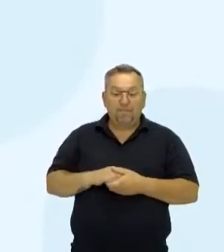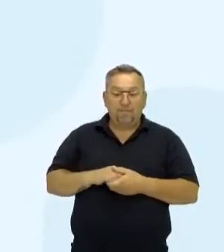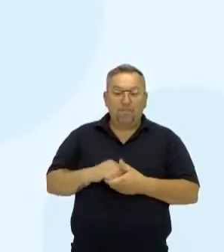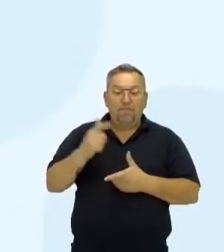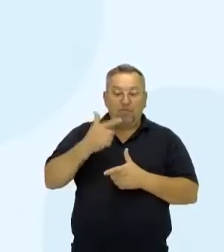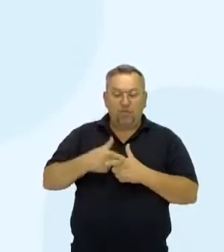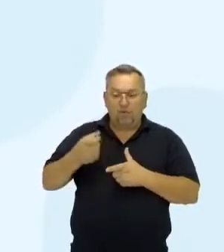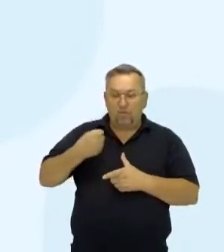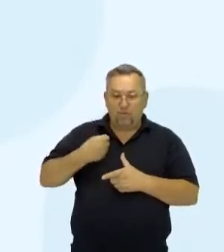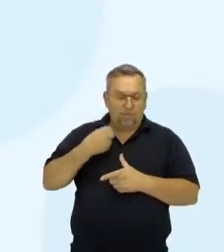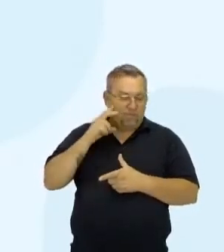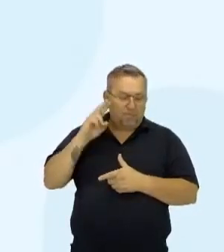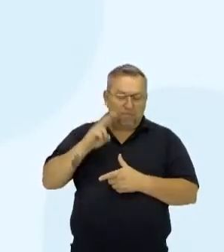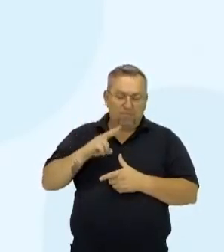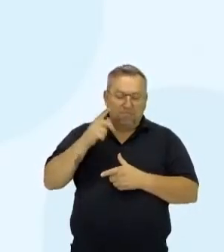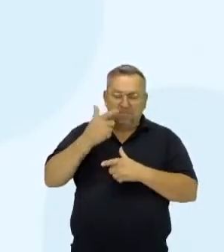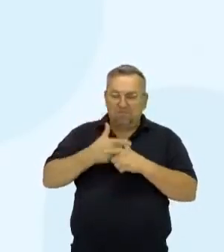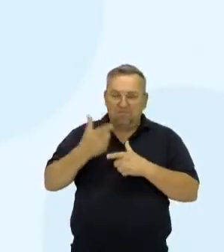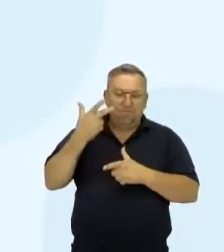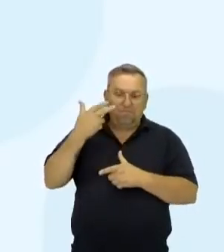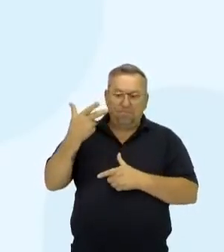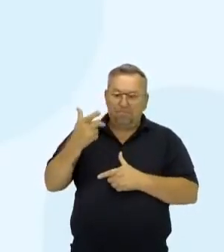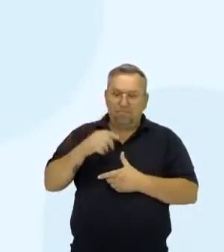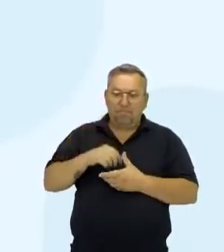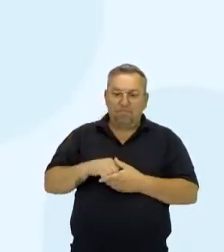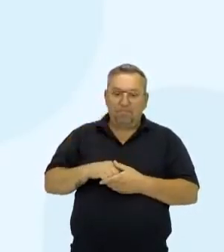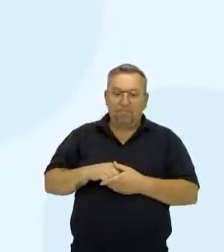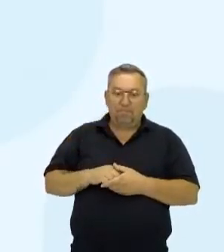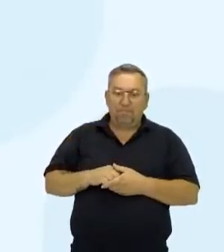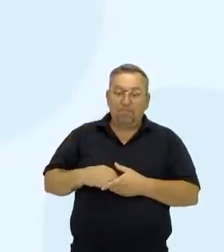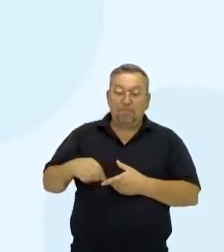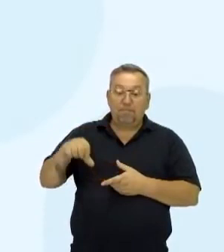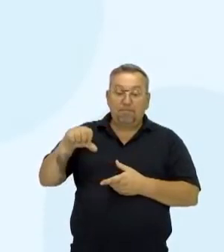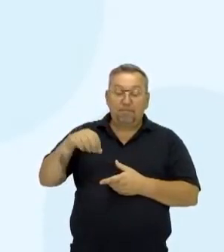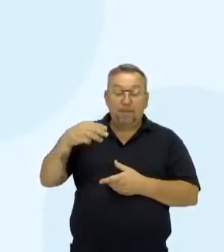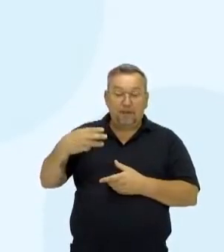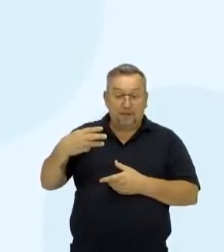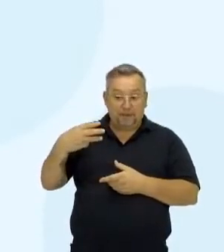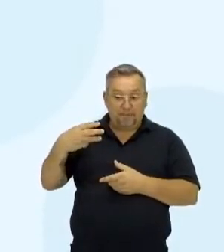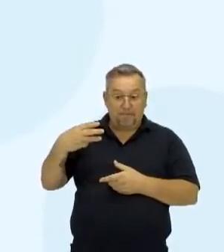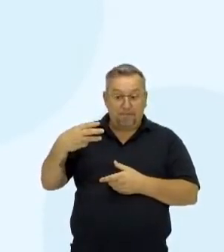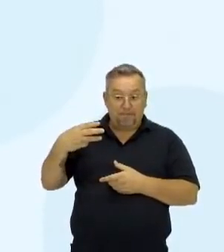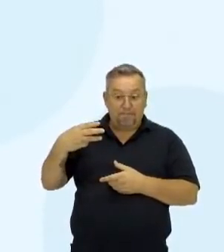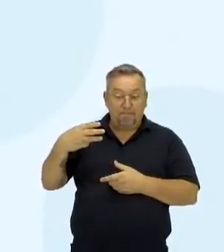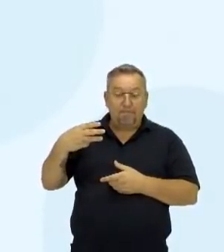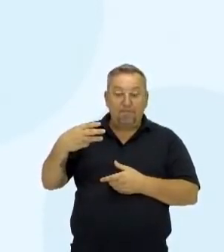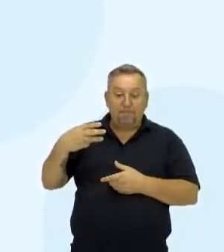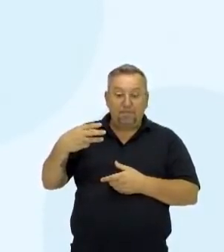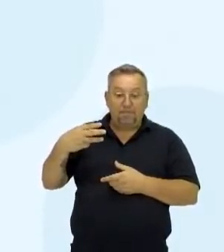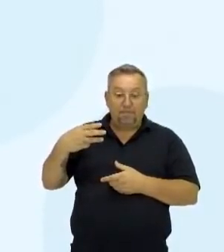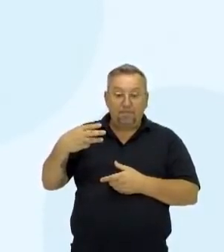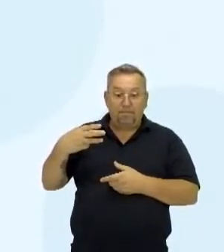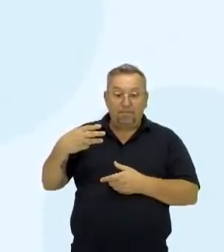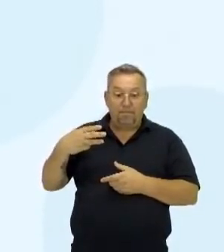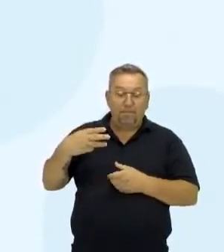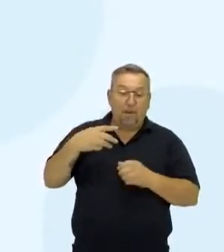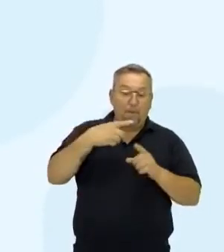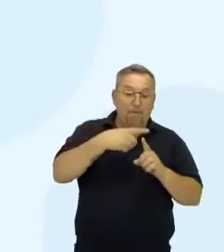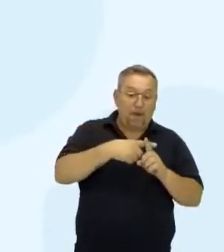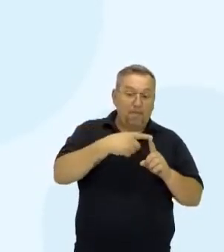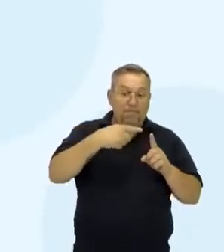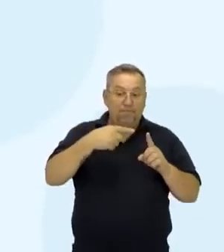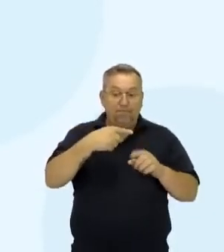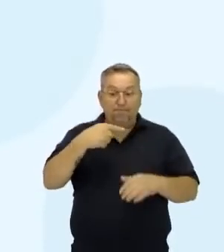o número, pega o número lá, faz a divisão normalmente. 9 dividido por 3 dá 3, ok. E positivo